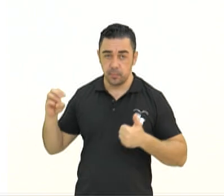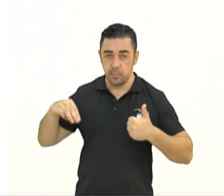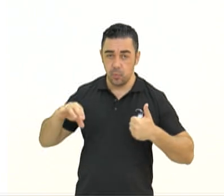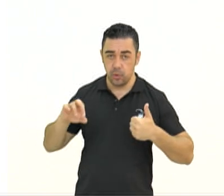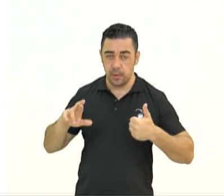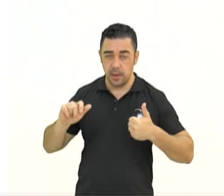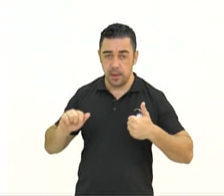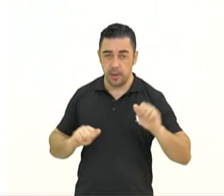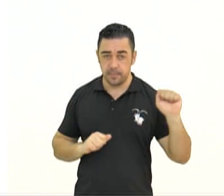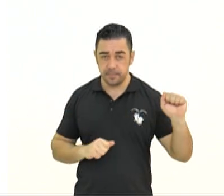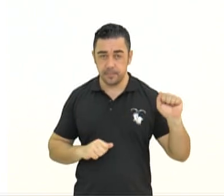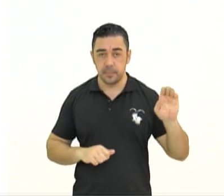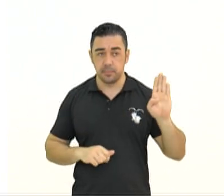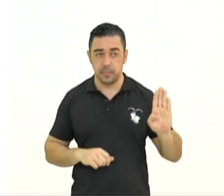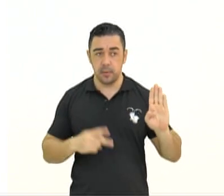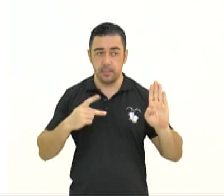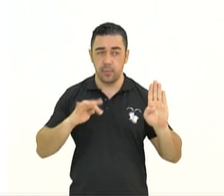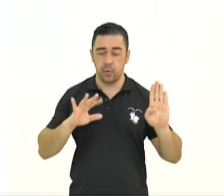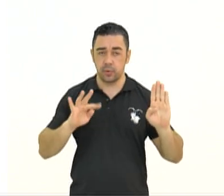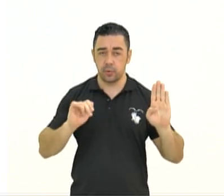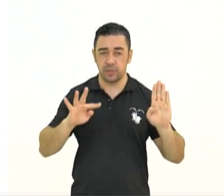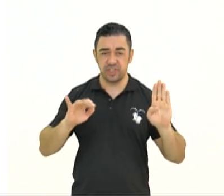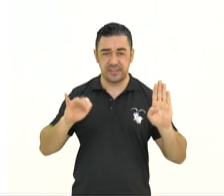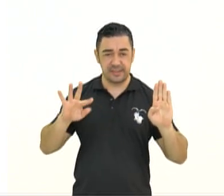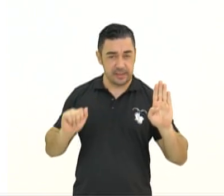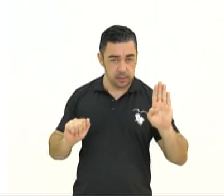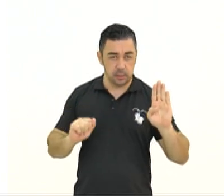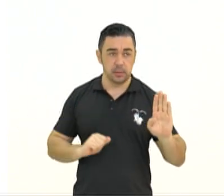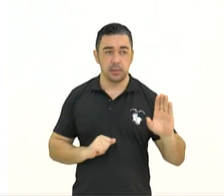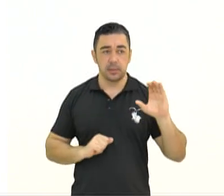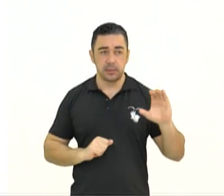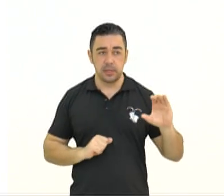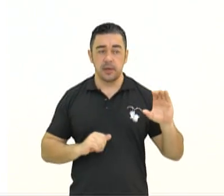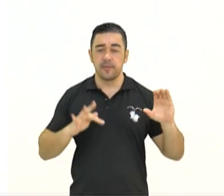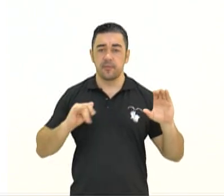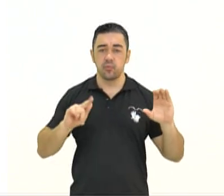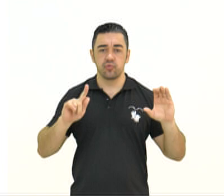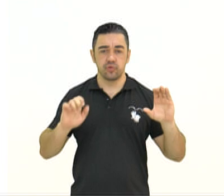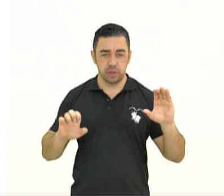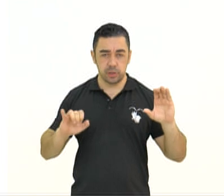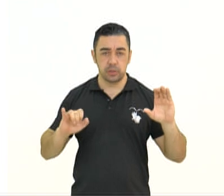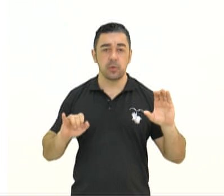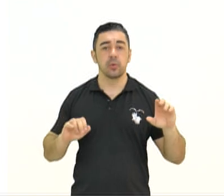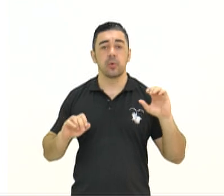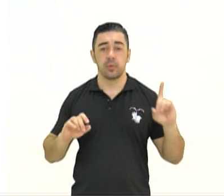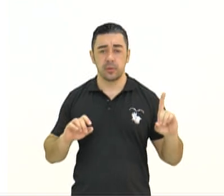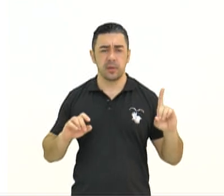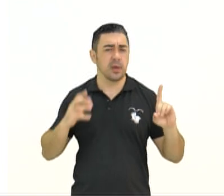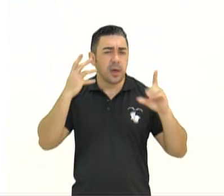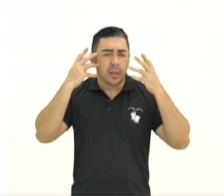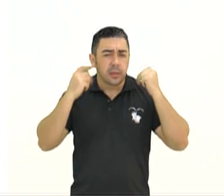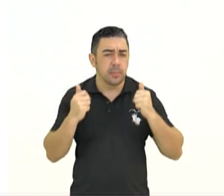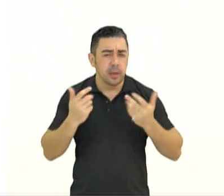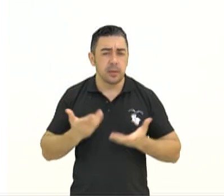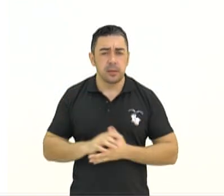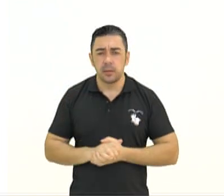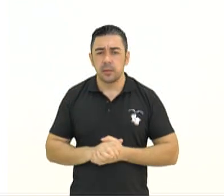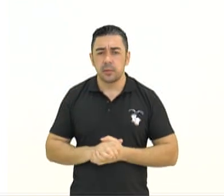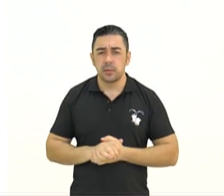Letra B, o Protoctista. Letra C, o Fungi. Ou letra D, o Animalia. E aí,